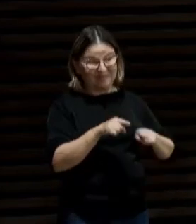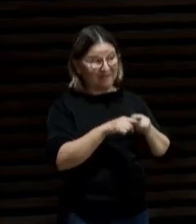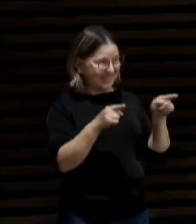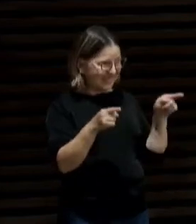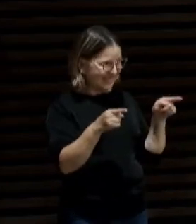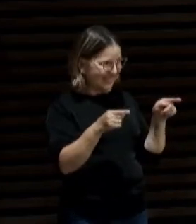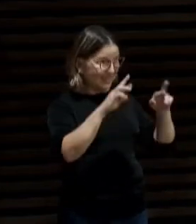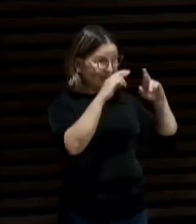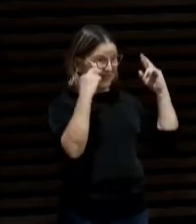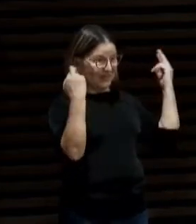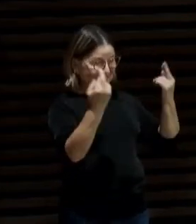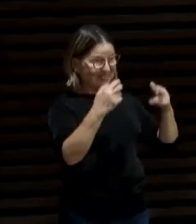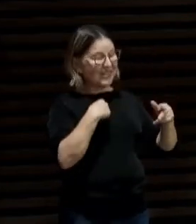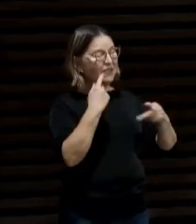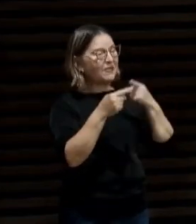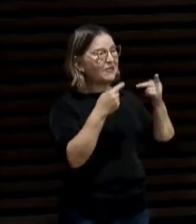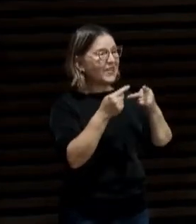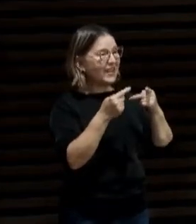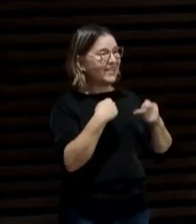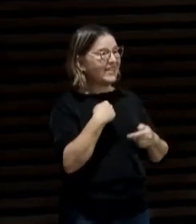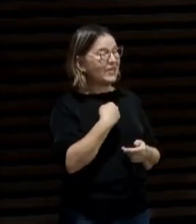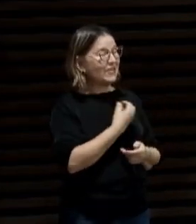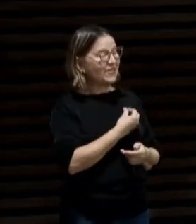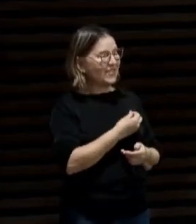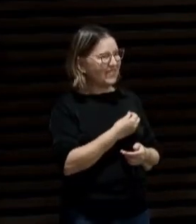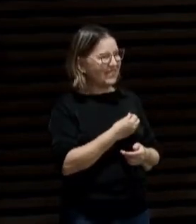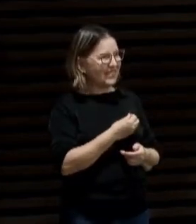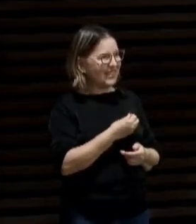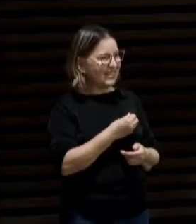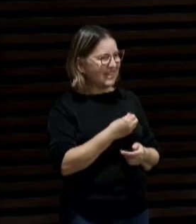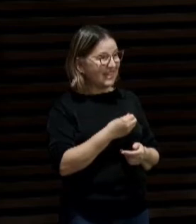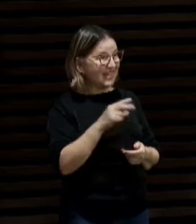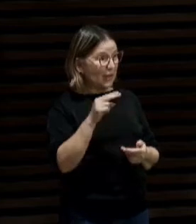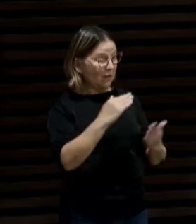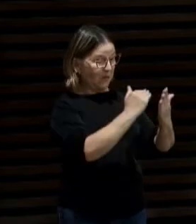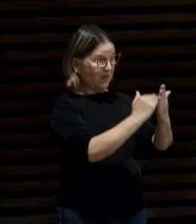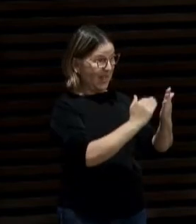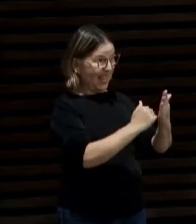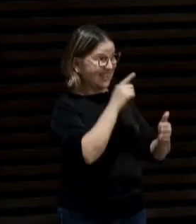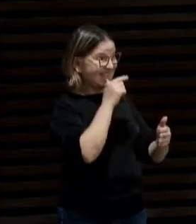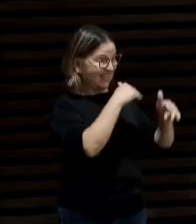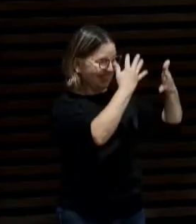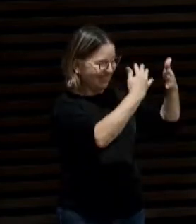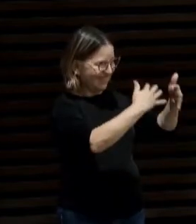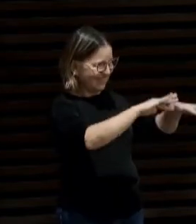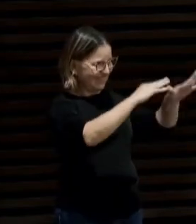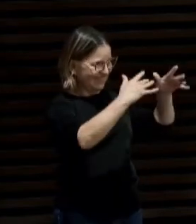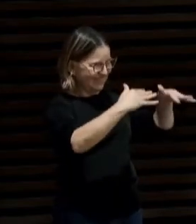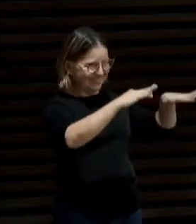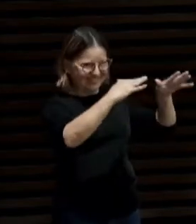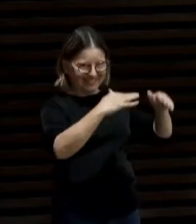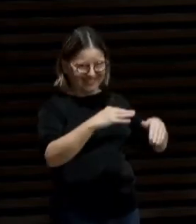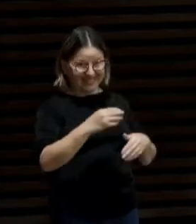o reino do qual eu falo e pelo qual eu vivo é como o restante da água do mar. O homem vive por aquele punhado de água que escorre